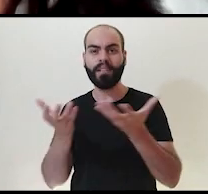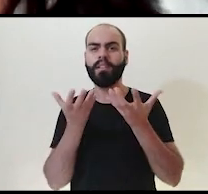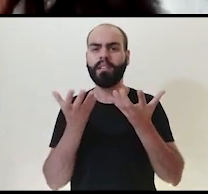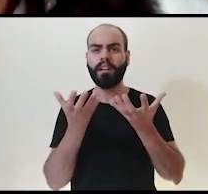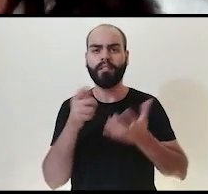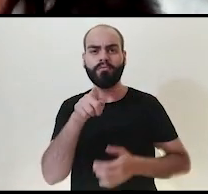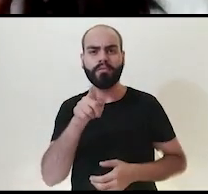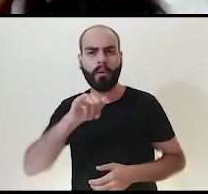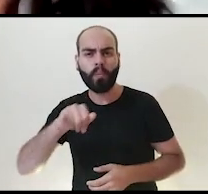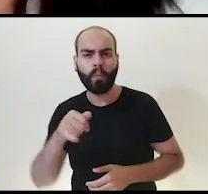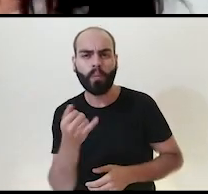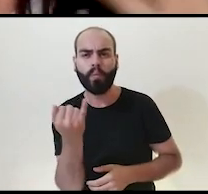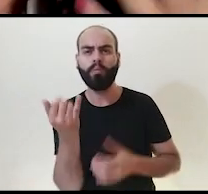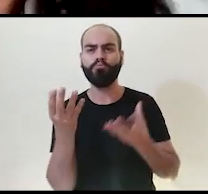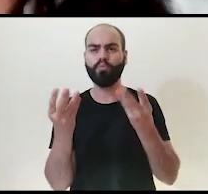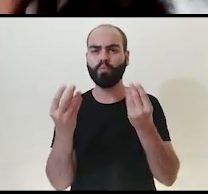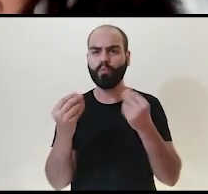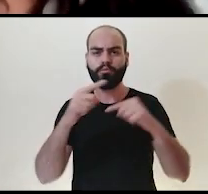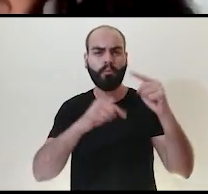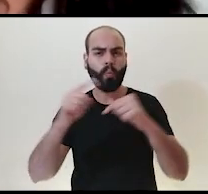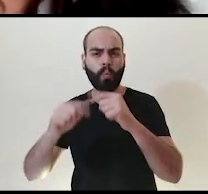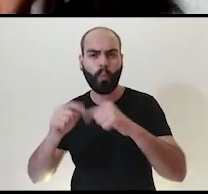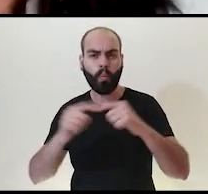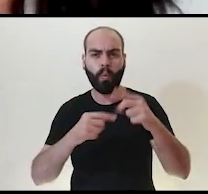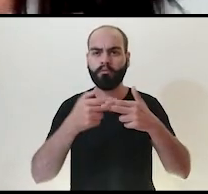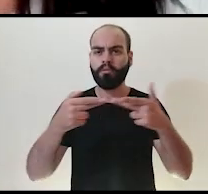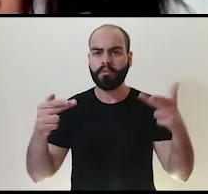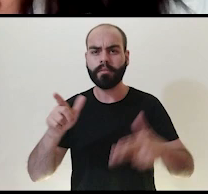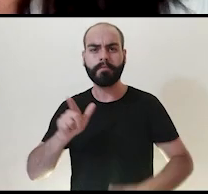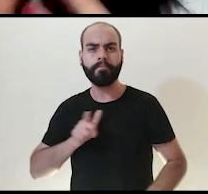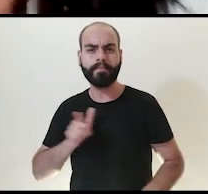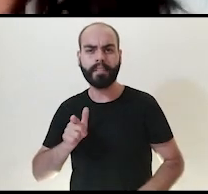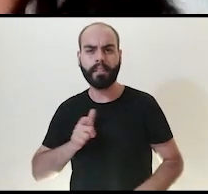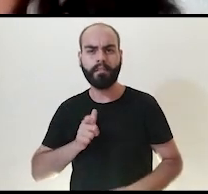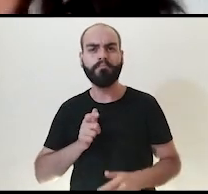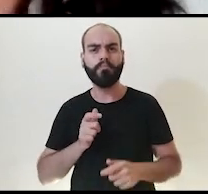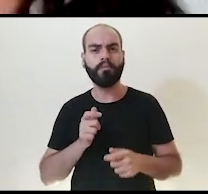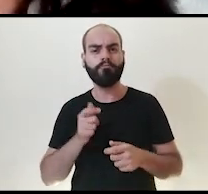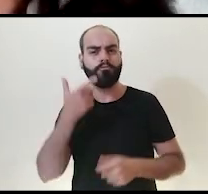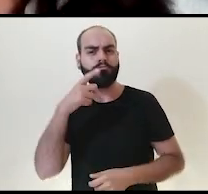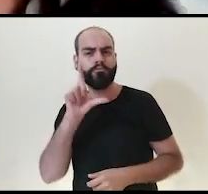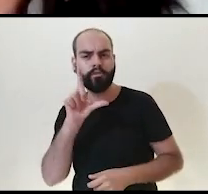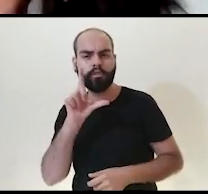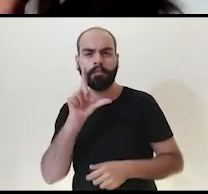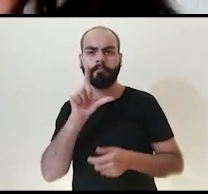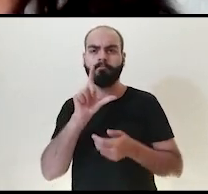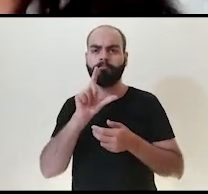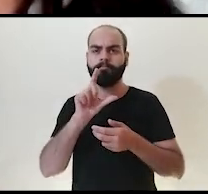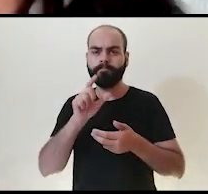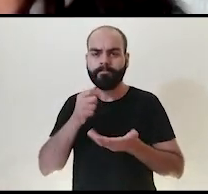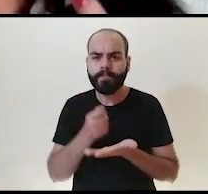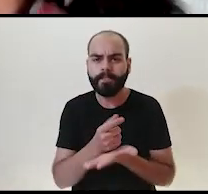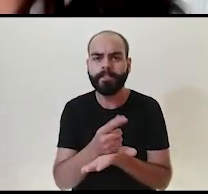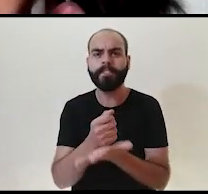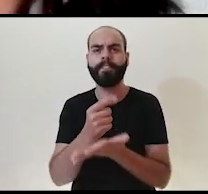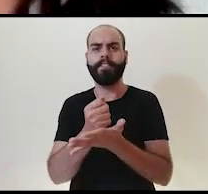que vocês aproveitassem muito com os recursos que vocês têm para poder investir no digital, nessa